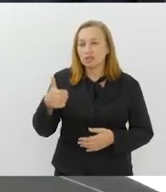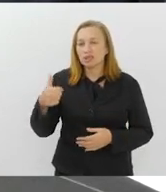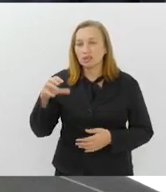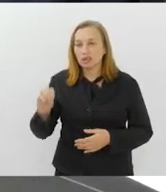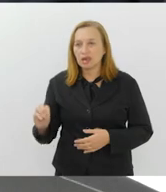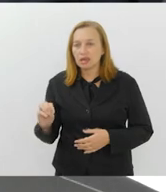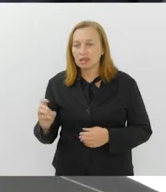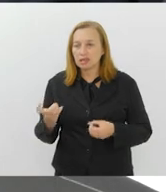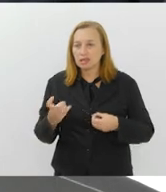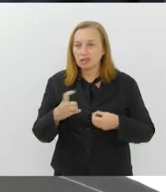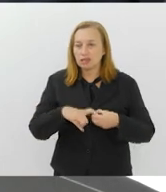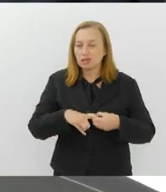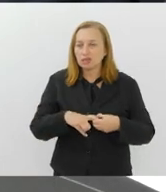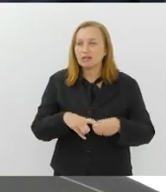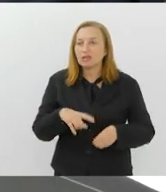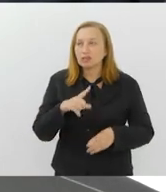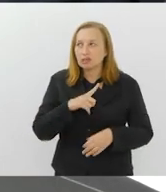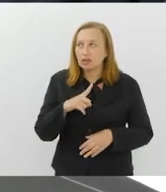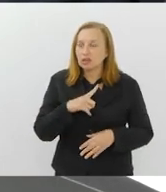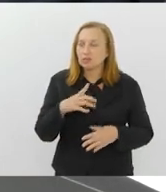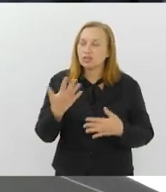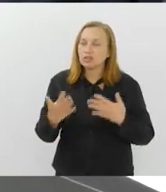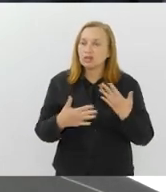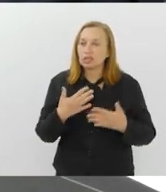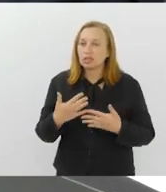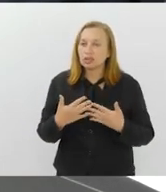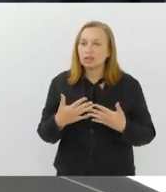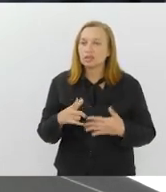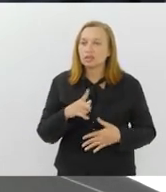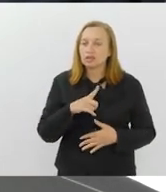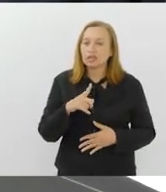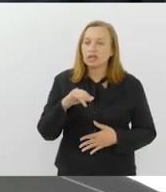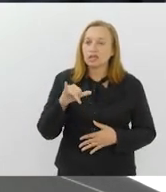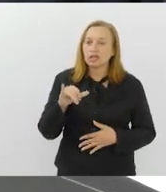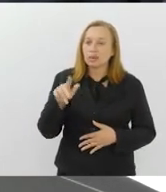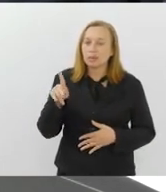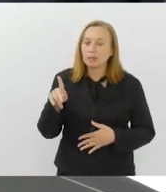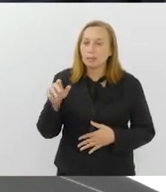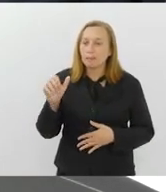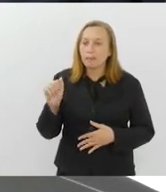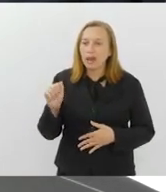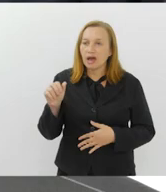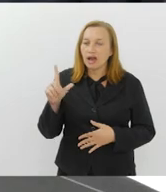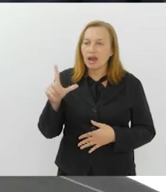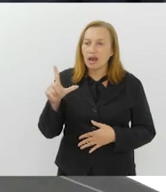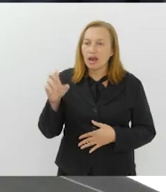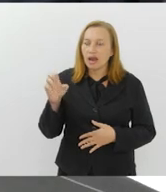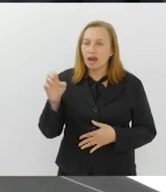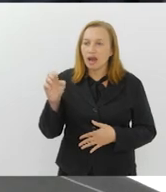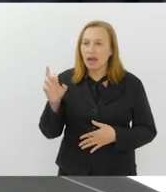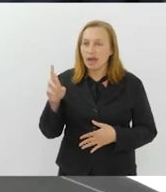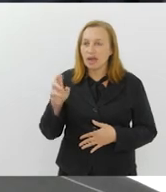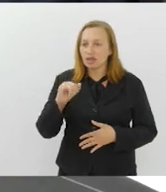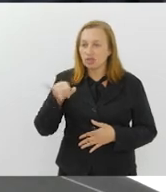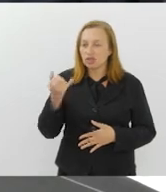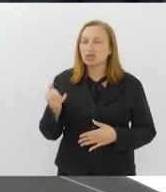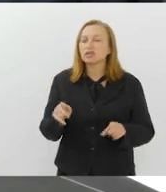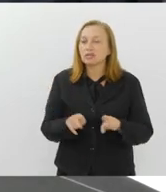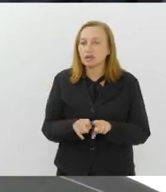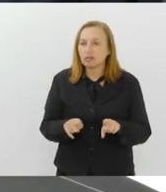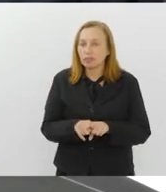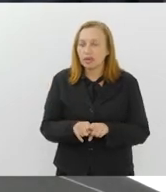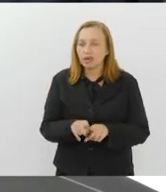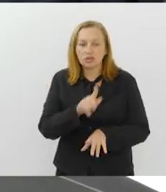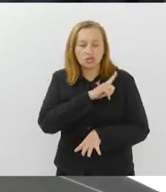filiadas, inclusive temos o privilégio de ter a Ipalege dentro do nosso grupo de filiadas. Tá? É uma autogestão também, que nos